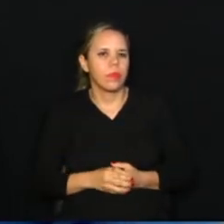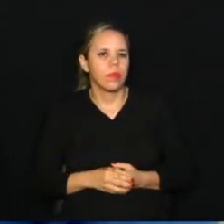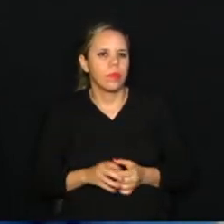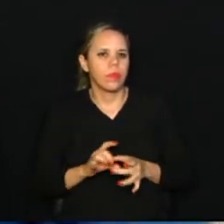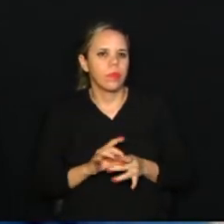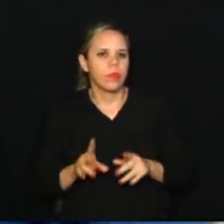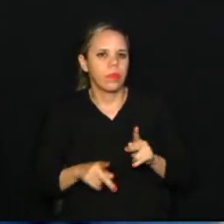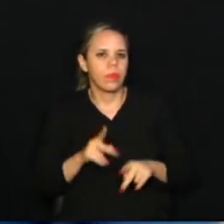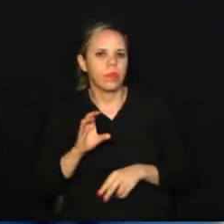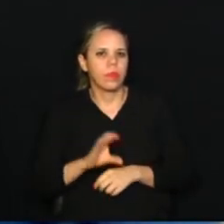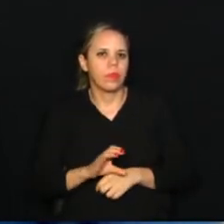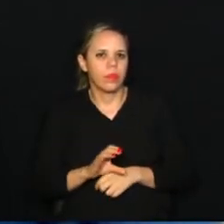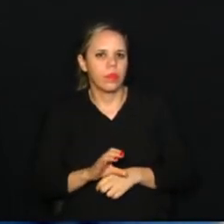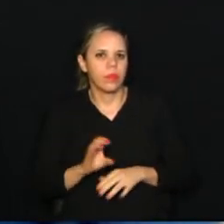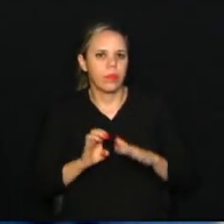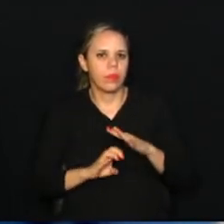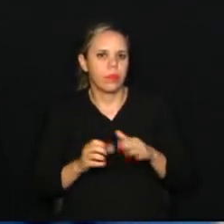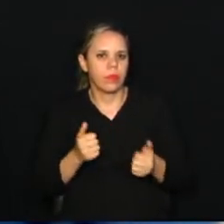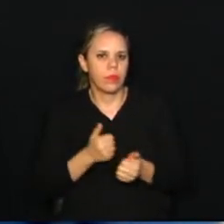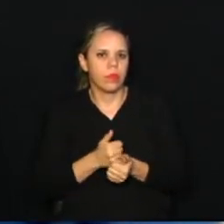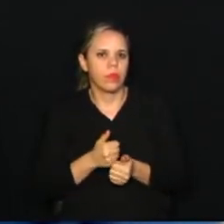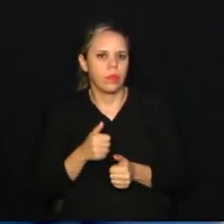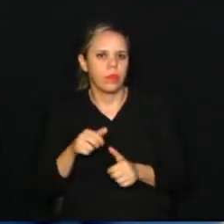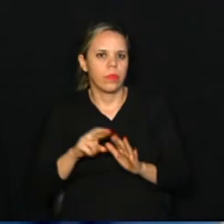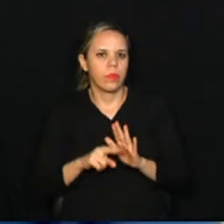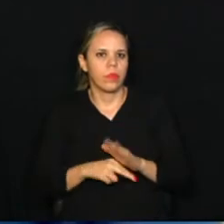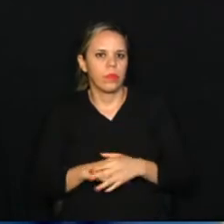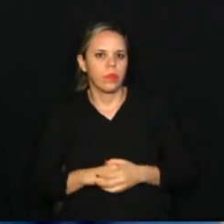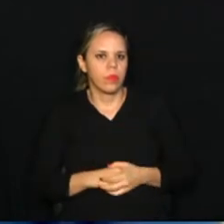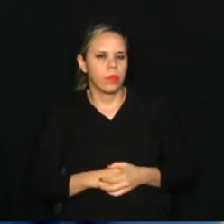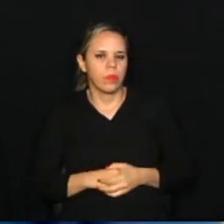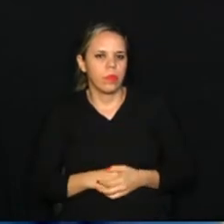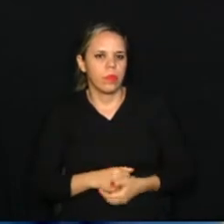que o cidadão ou a empresa acompanhe seus protocolos.